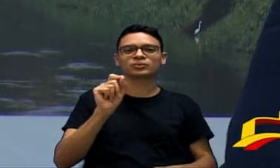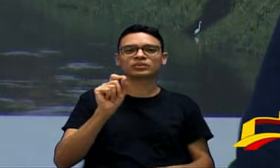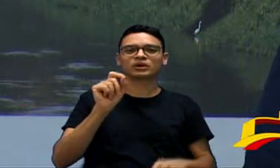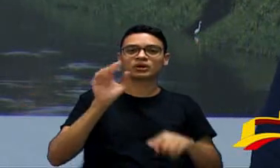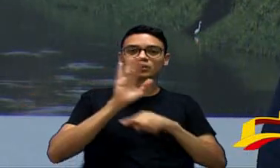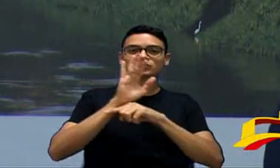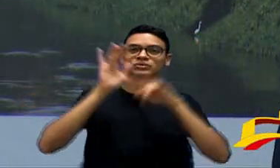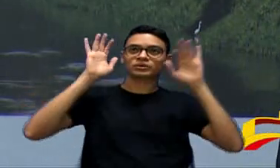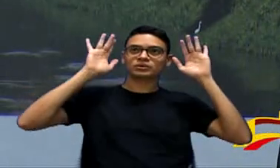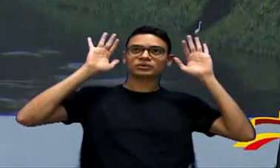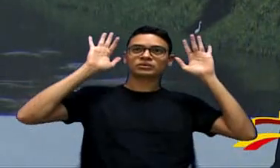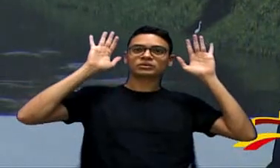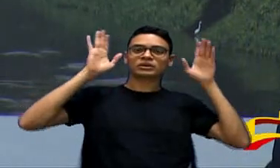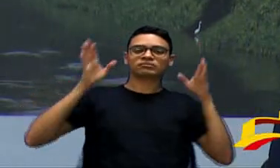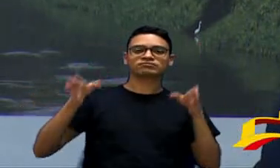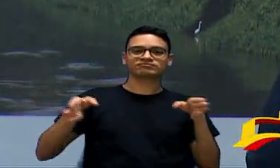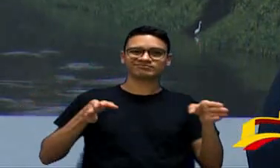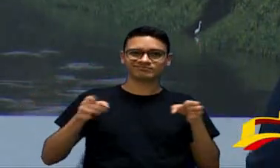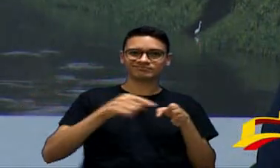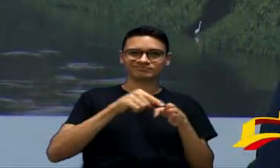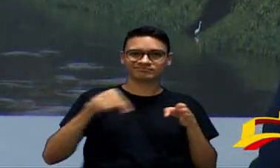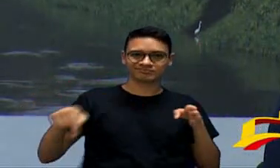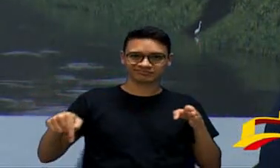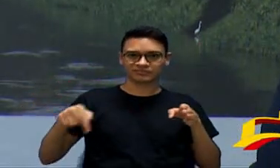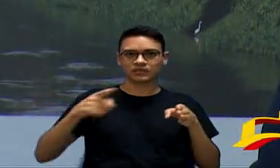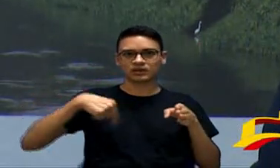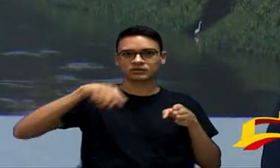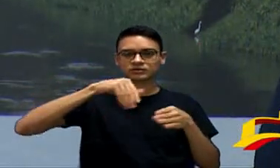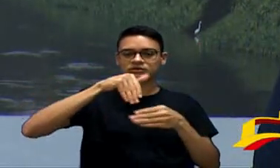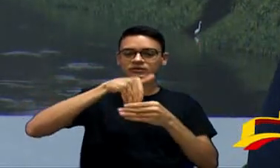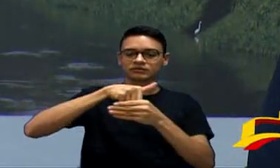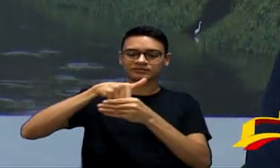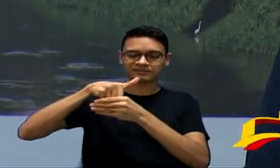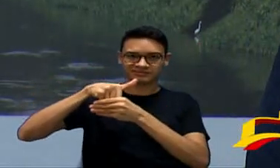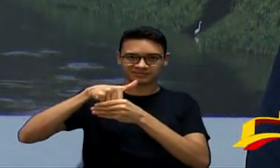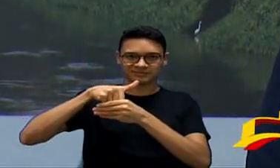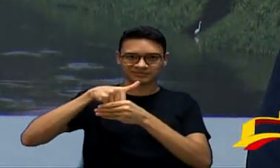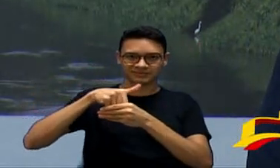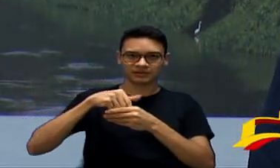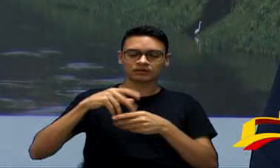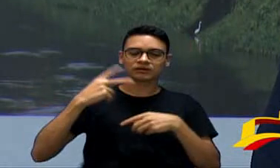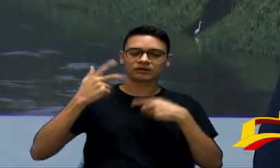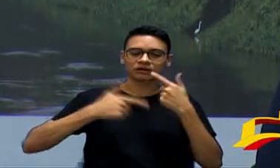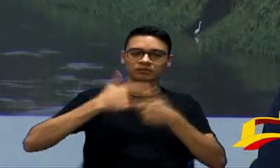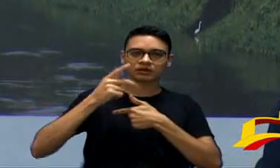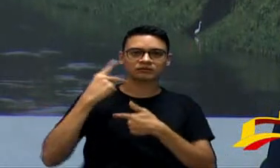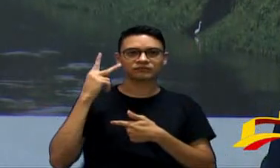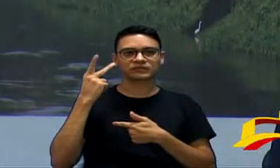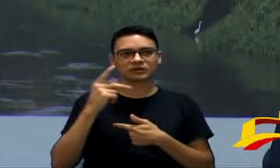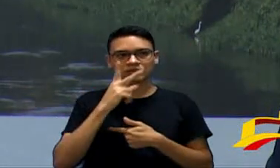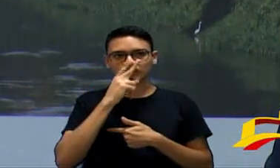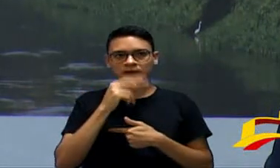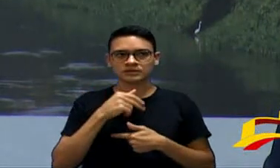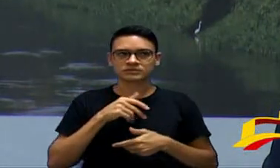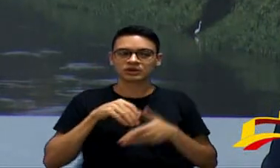Que essa legislatura realmente ela está evasiva de suas funções.